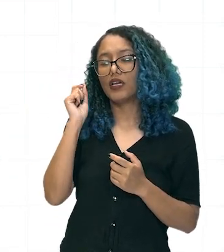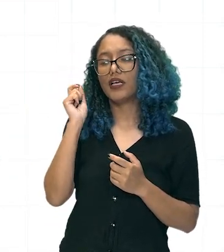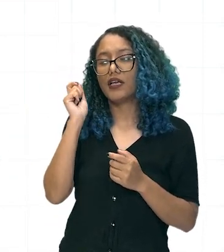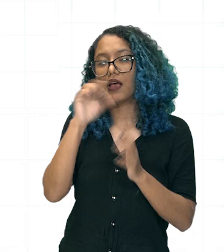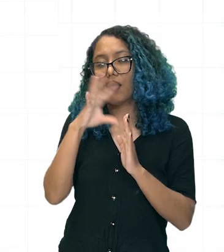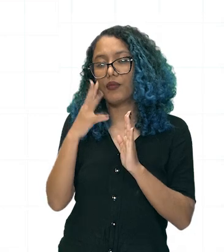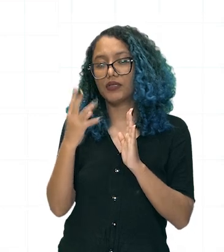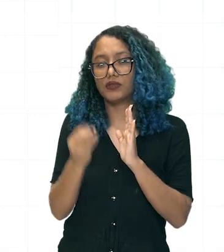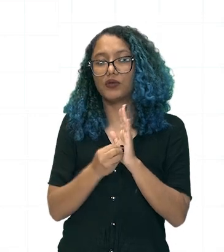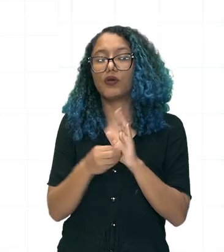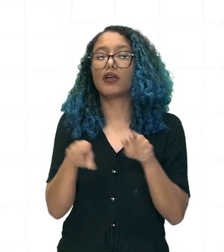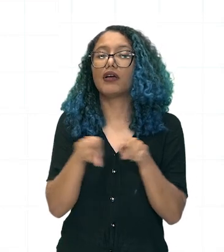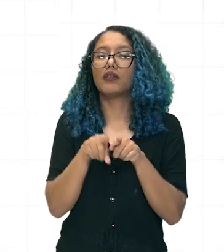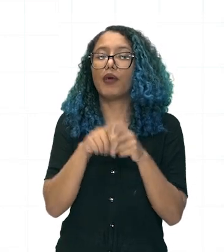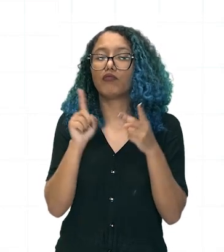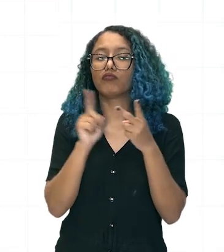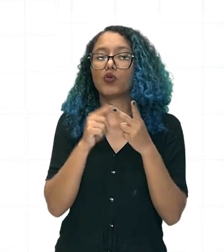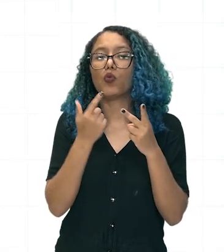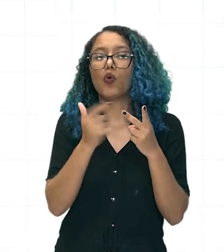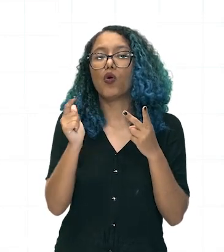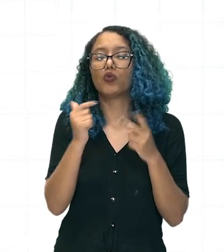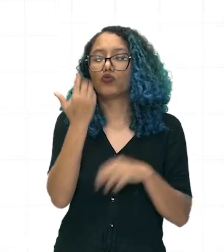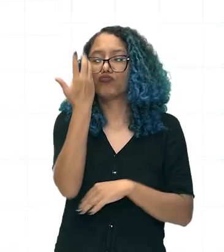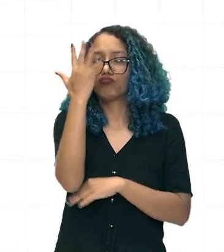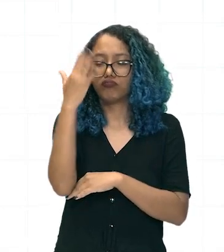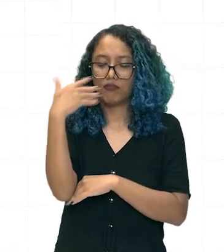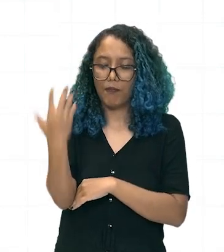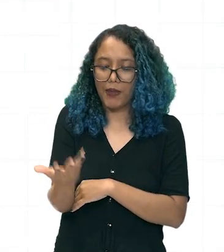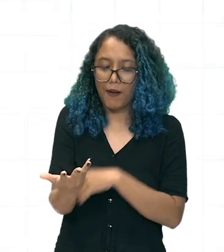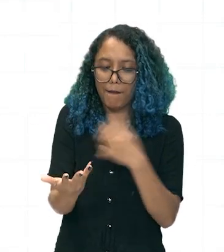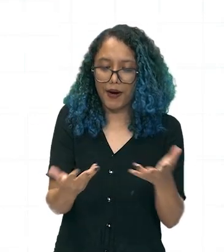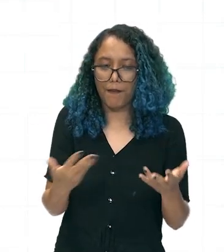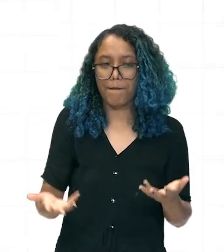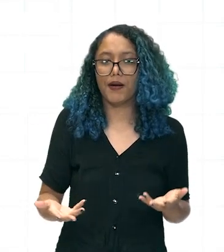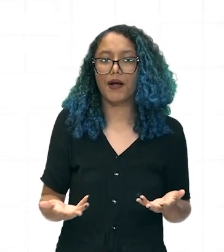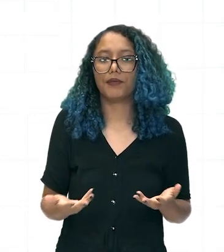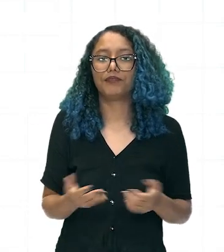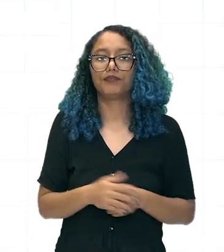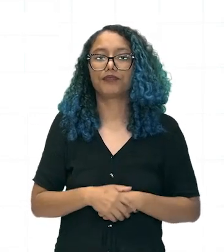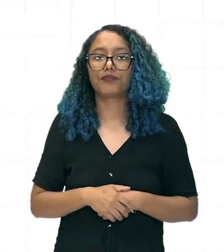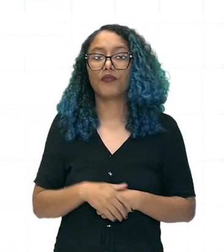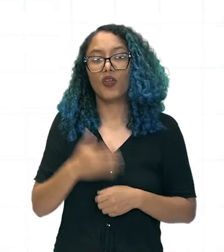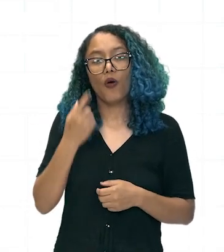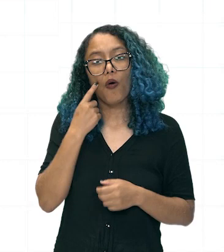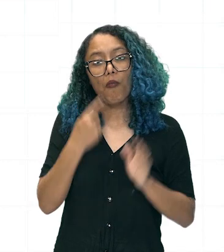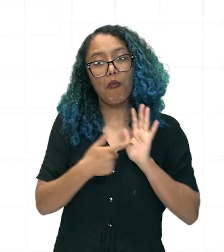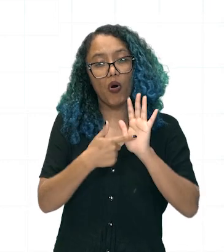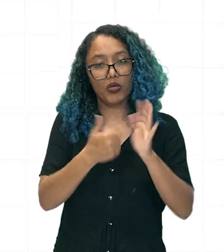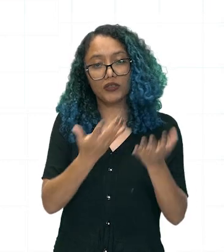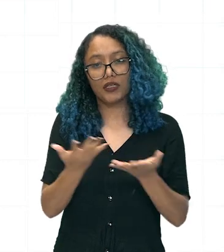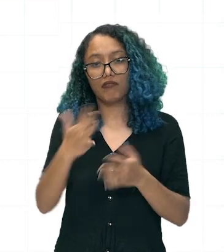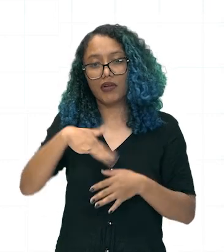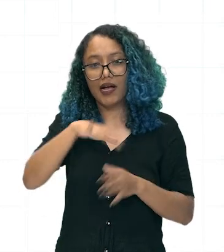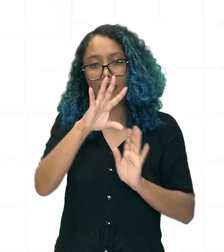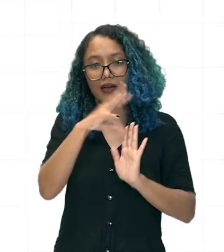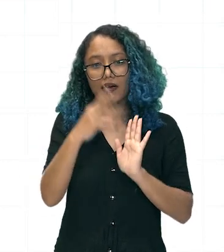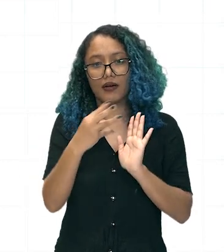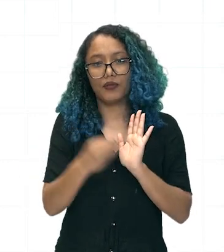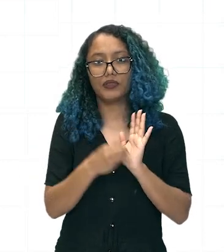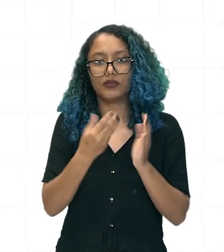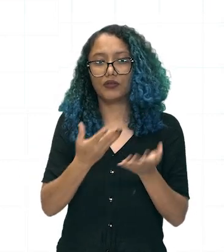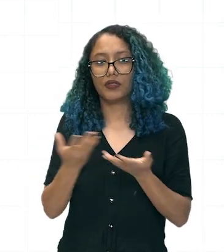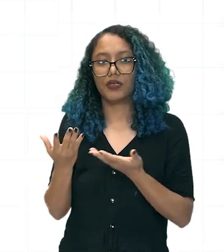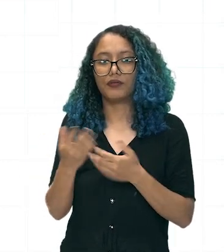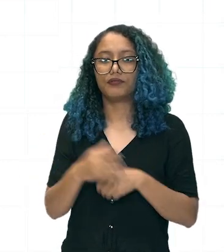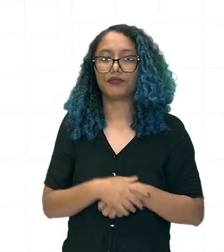desmatamento, tá? E eles estão ali apresentados aí a região amazônica, como vocês estão vendo no círculo